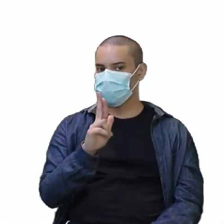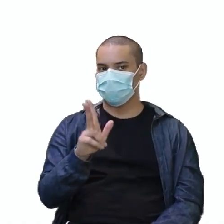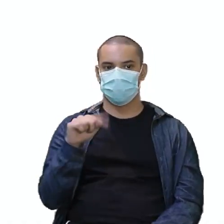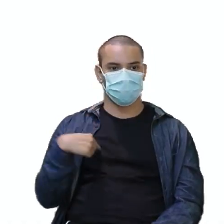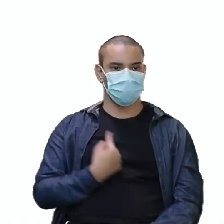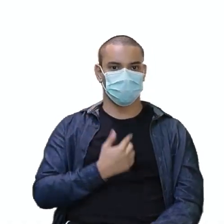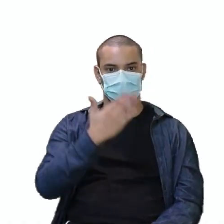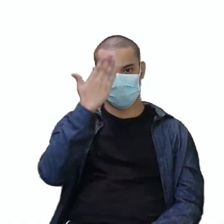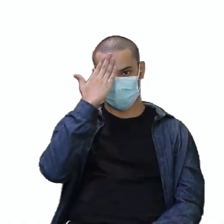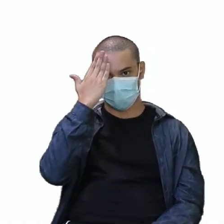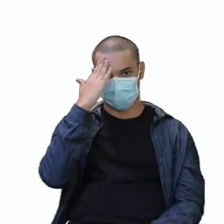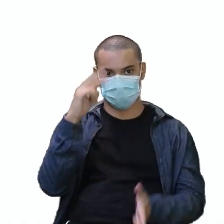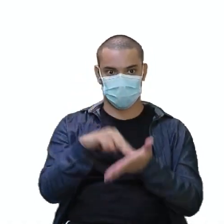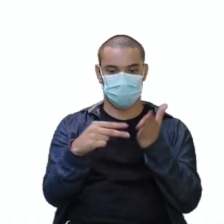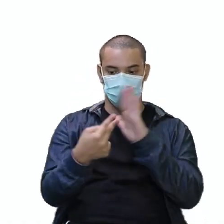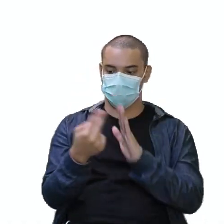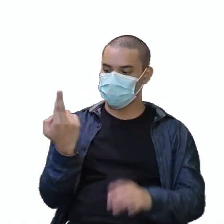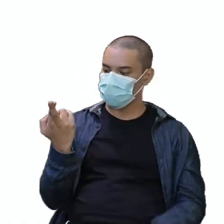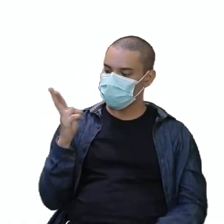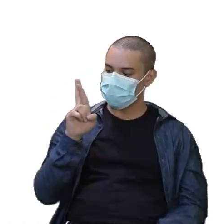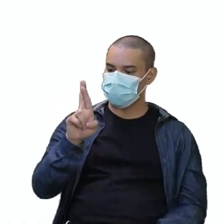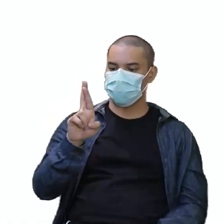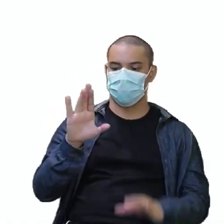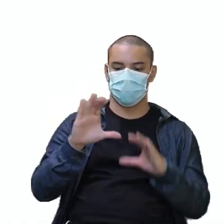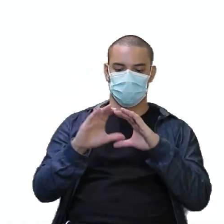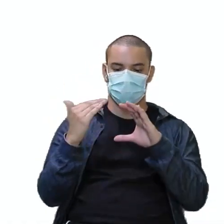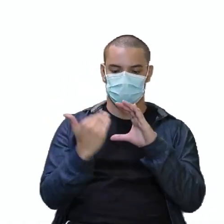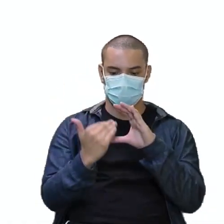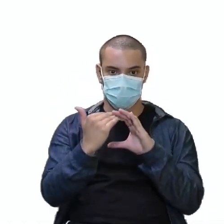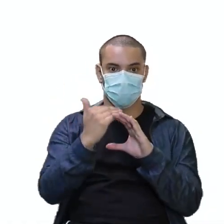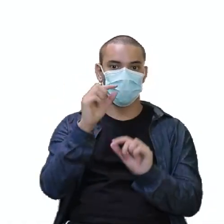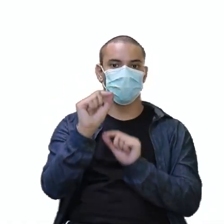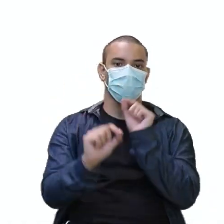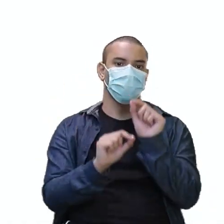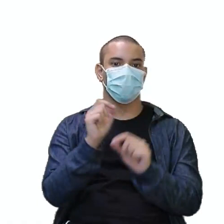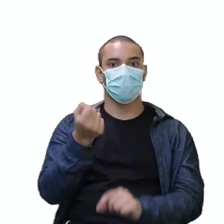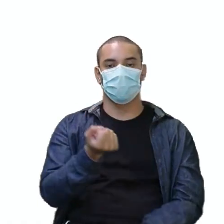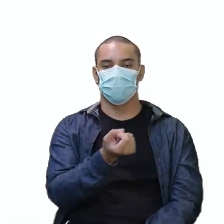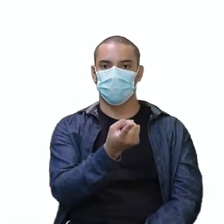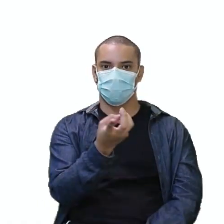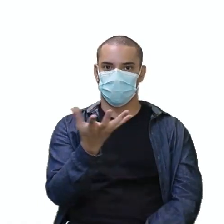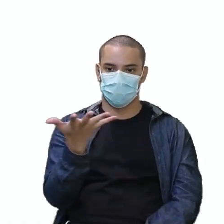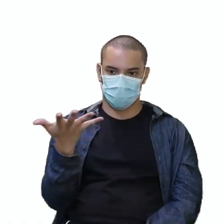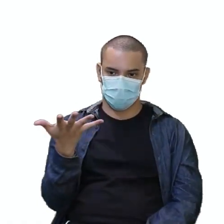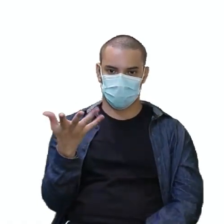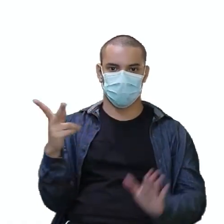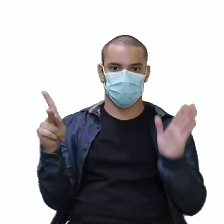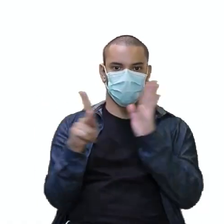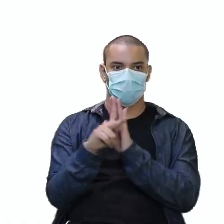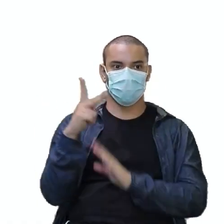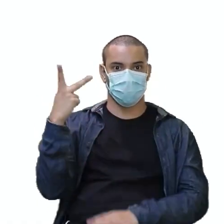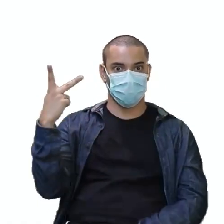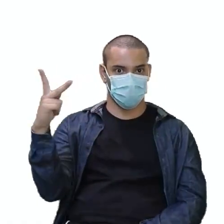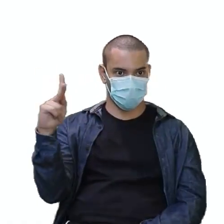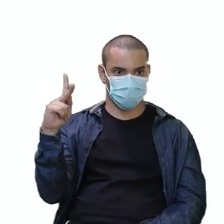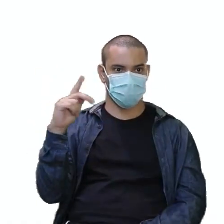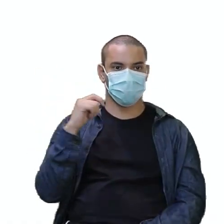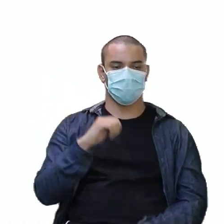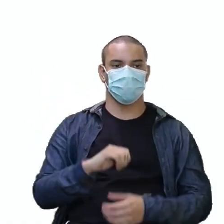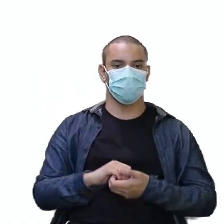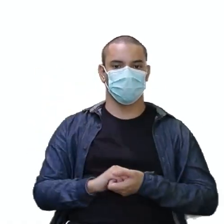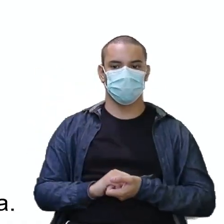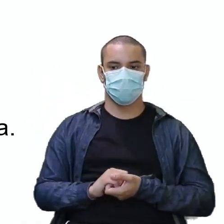Pirâmide de número vai estar representando em cada nível trófico a questão quantitativa desses indivíduos em cada um